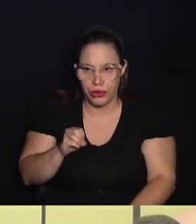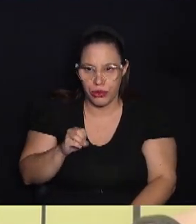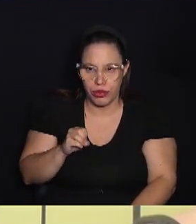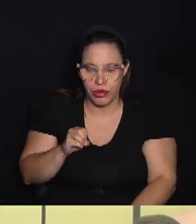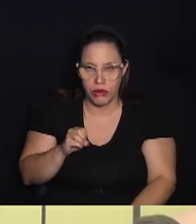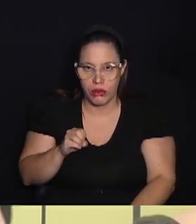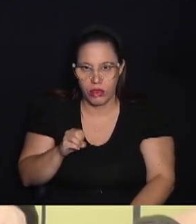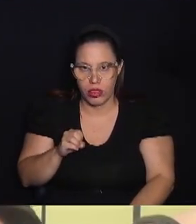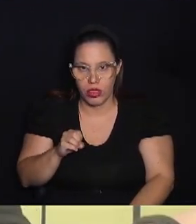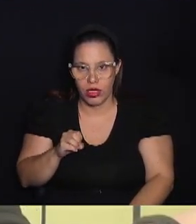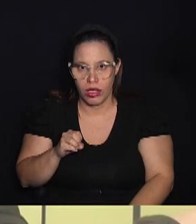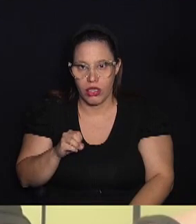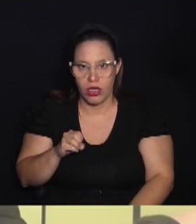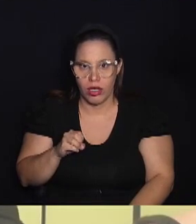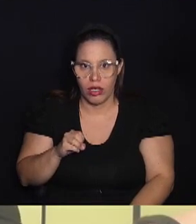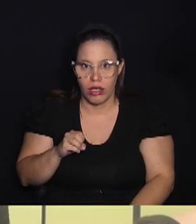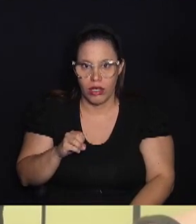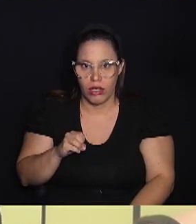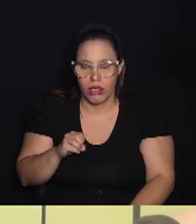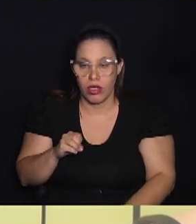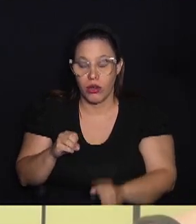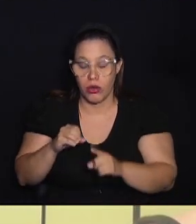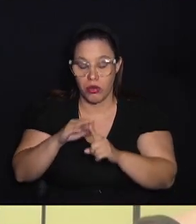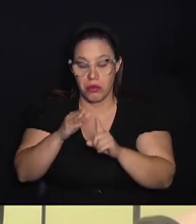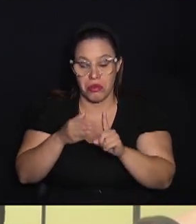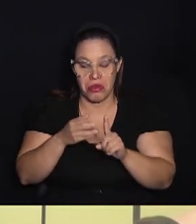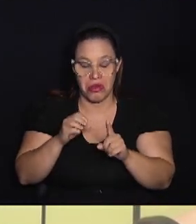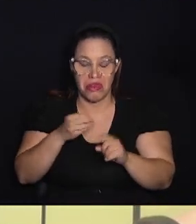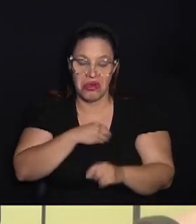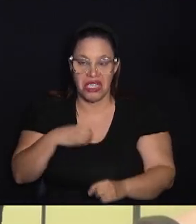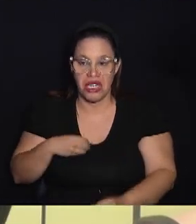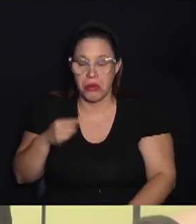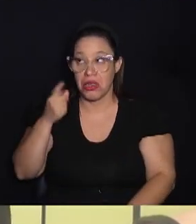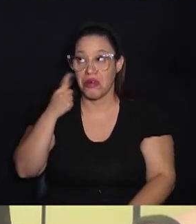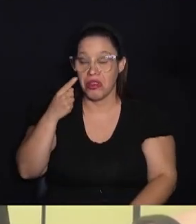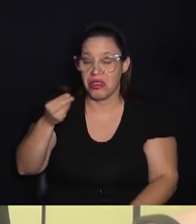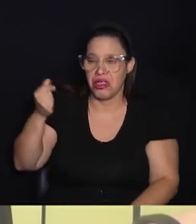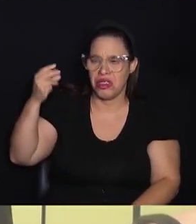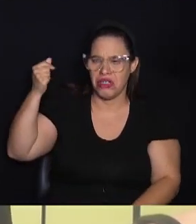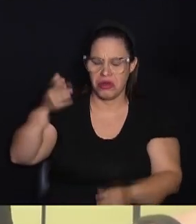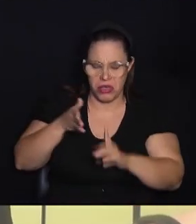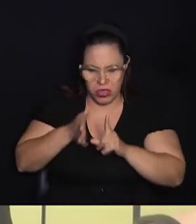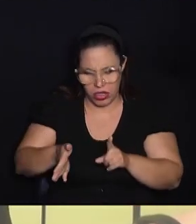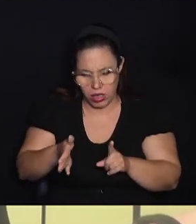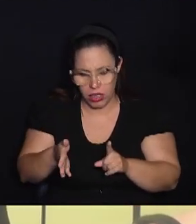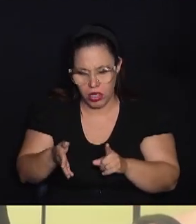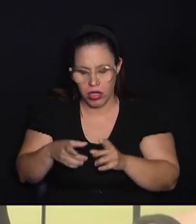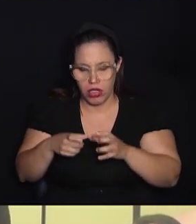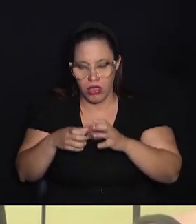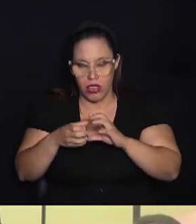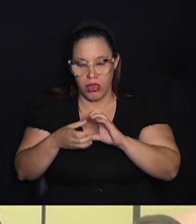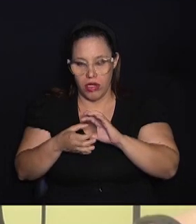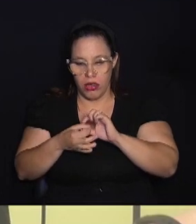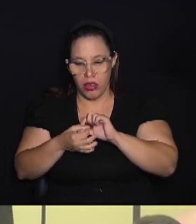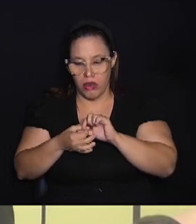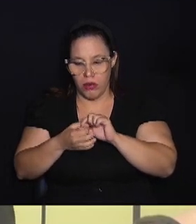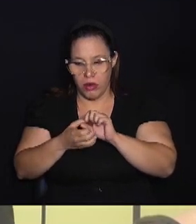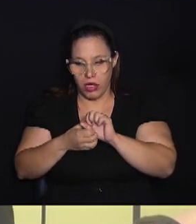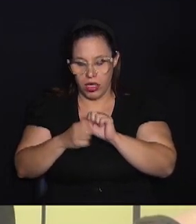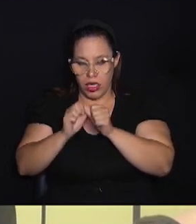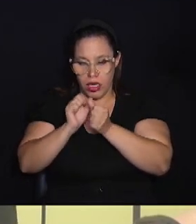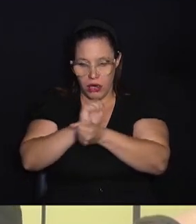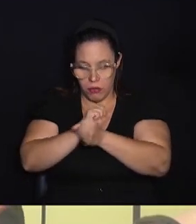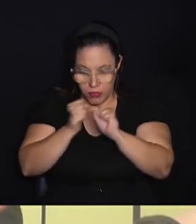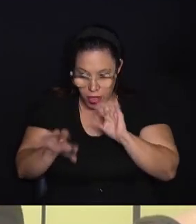que o médico no ultrassom ainda viu antes de você nascer então tem toda uma desconstrução a ser feita para para essa identidade